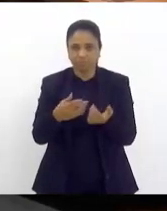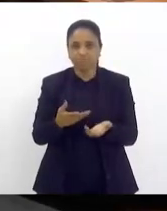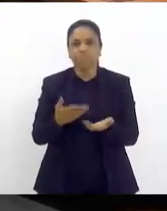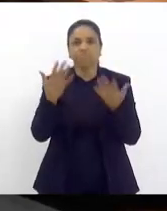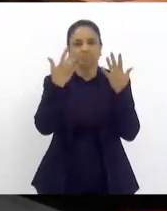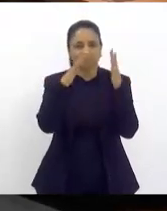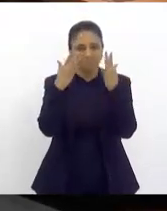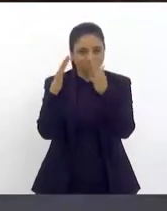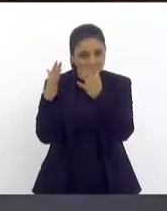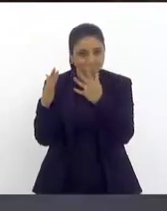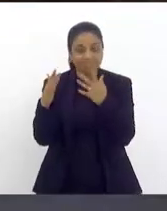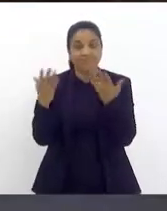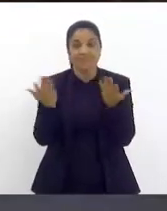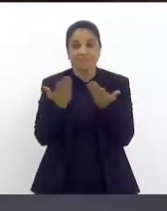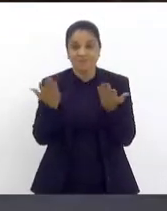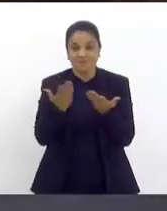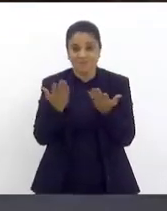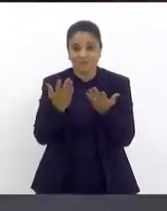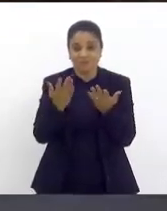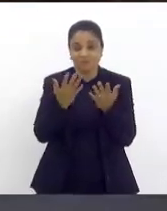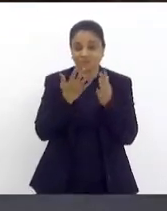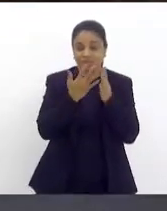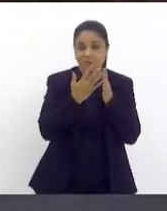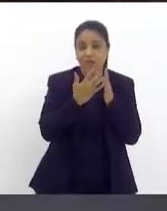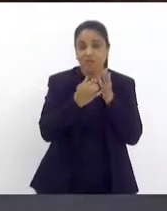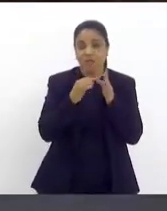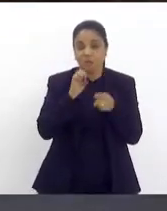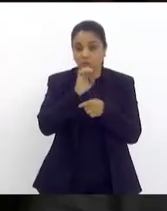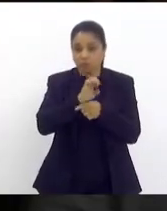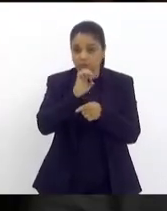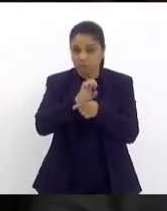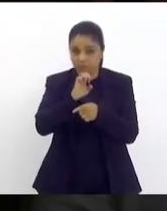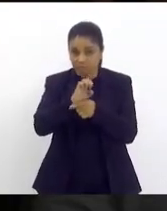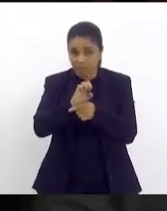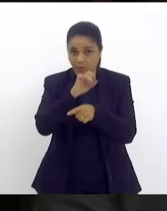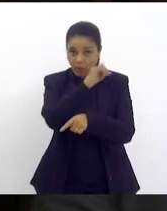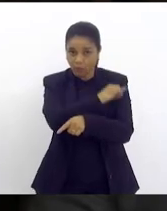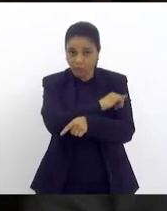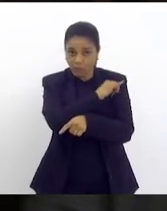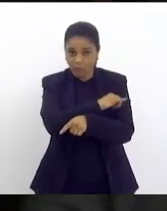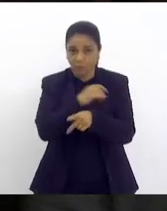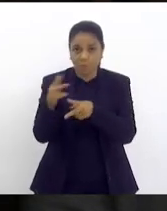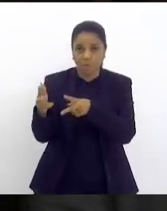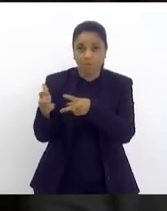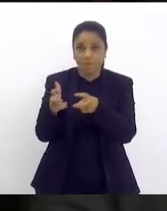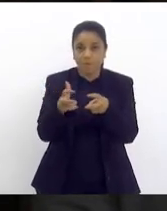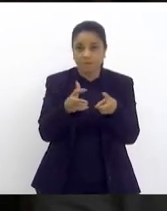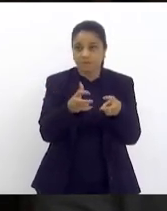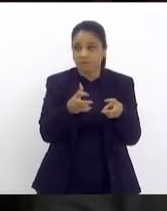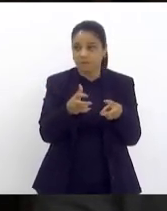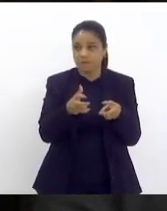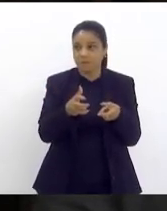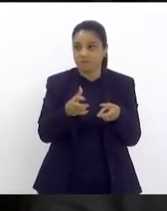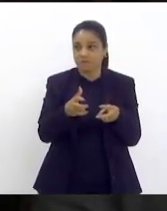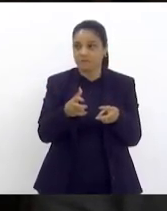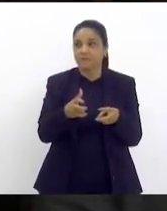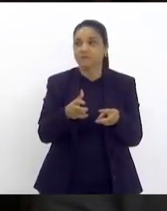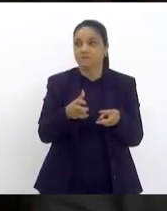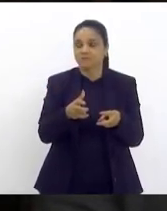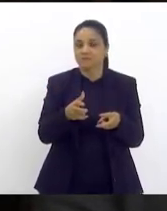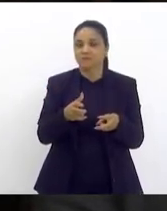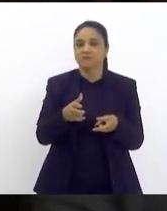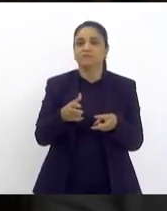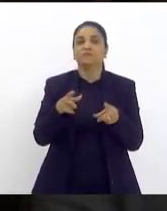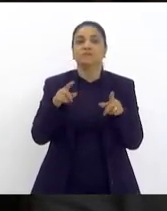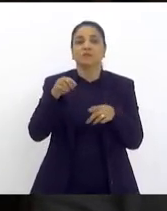E está se refletindo em todo o estado. Rubão não é apenas o prefeito de Itaguaí. Rubão é o